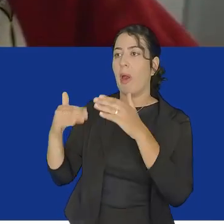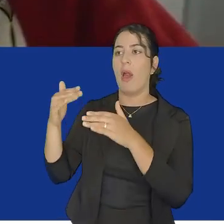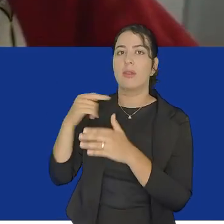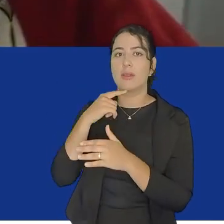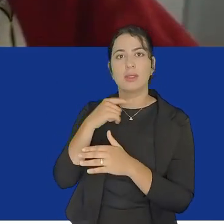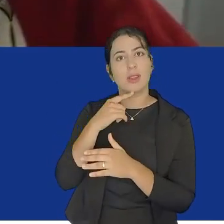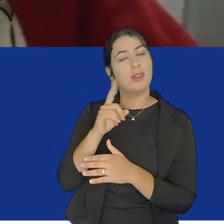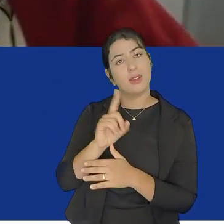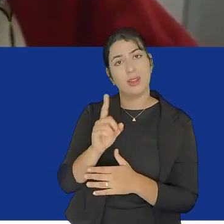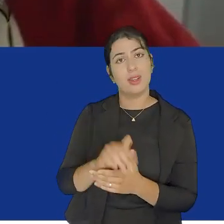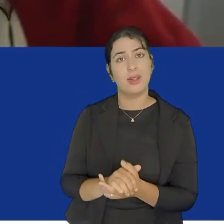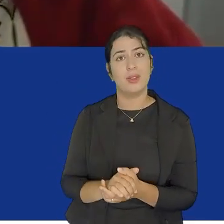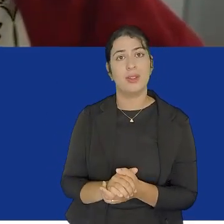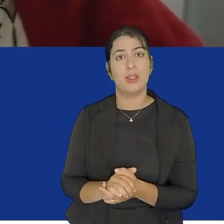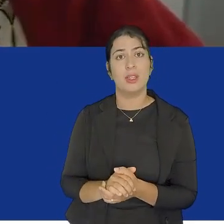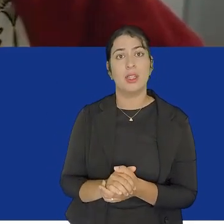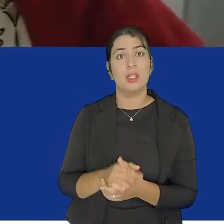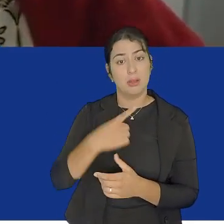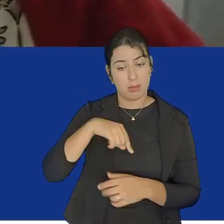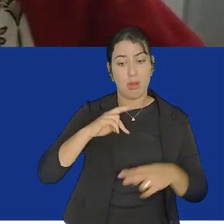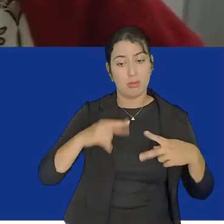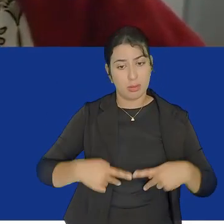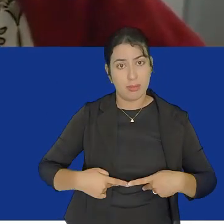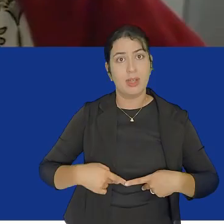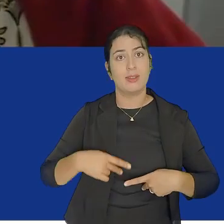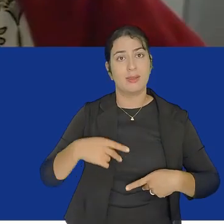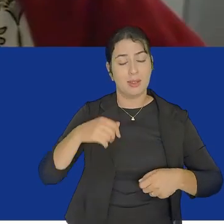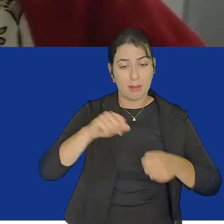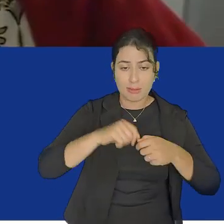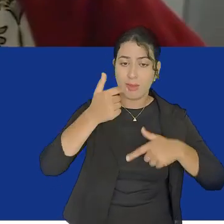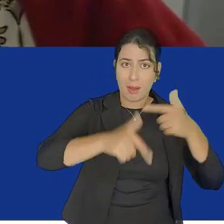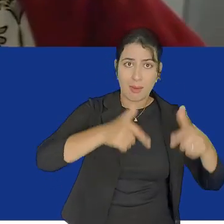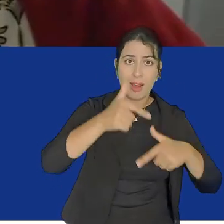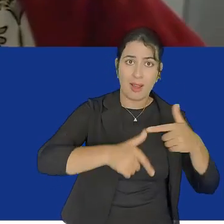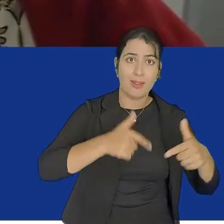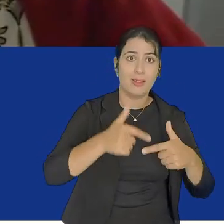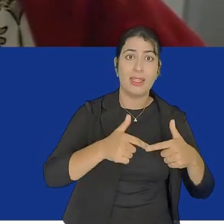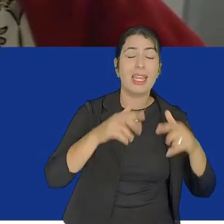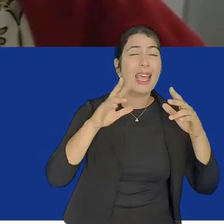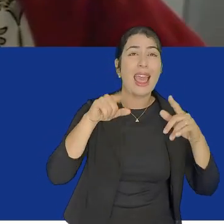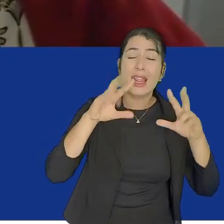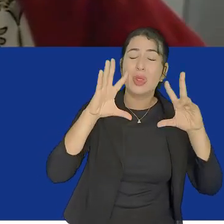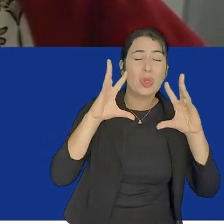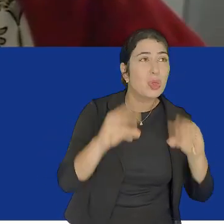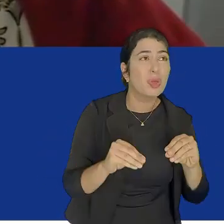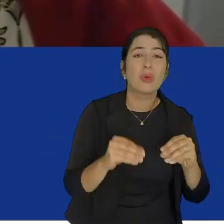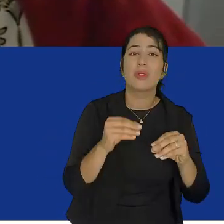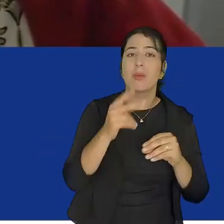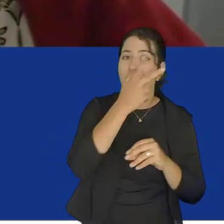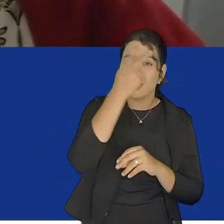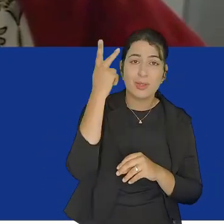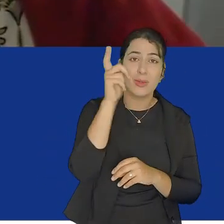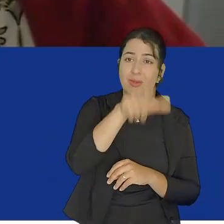somos nós seres humanos que fazemos tudo acontecer. Gente, é tudo com pessoas, para pessoas, através